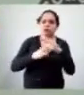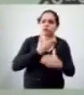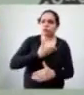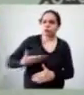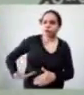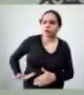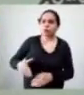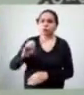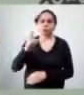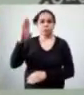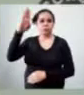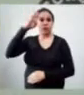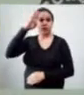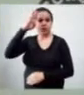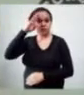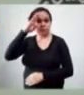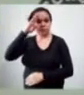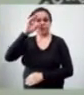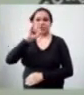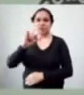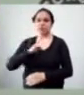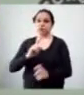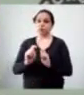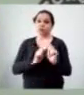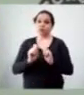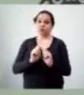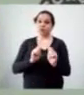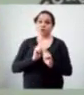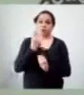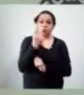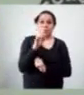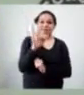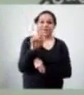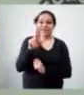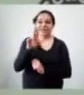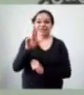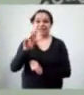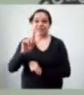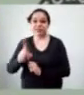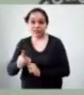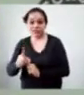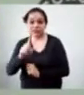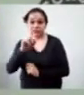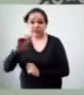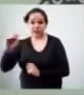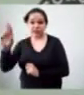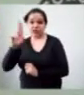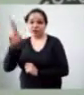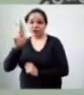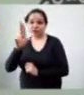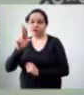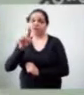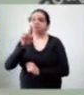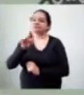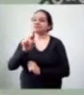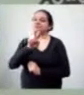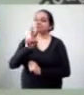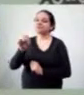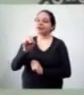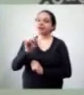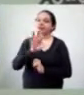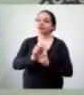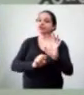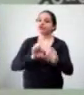economia de 1,1 trilhão de reais. Por certo, isso será retirado